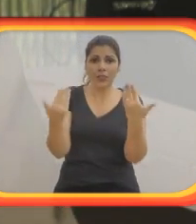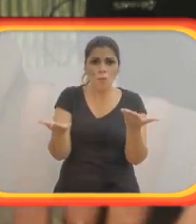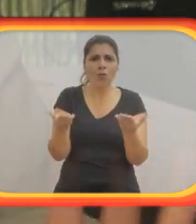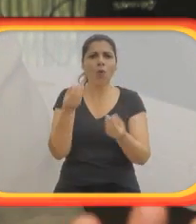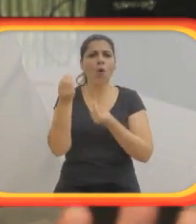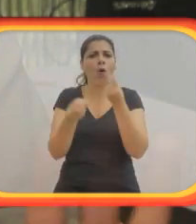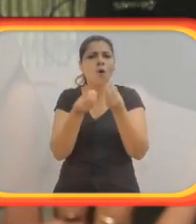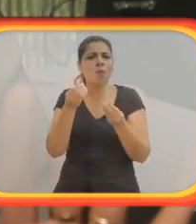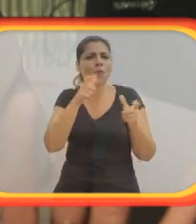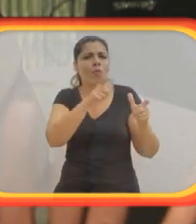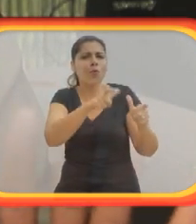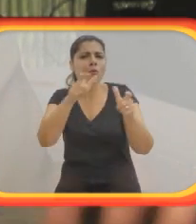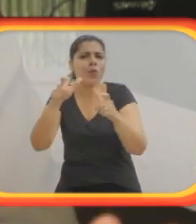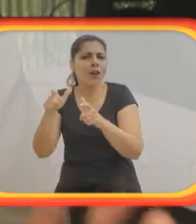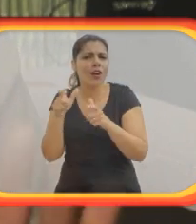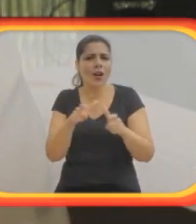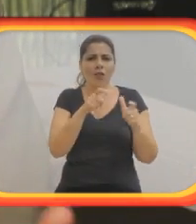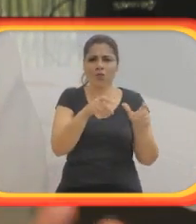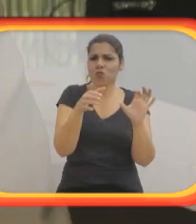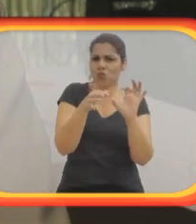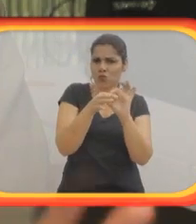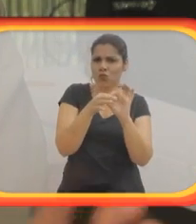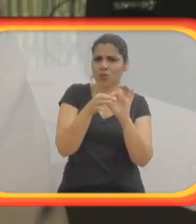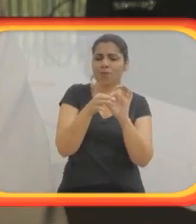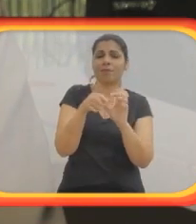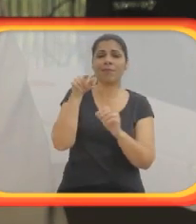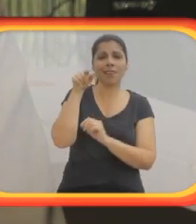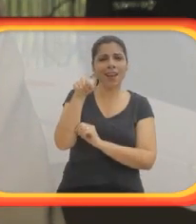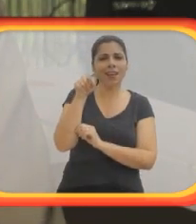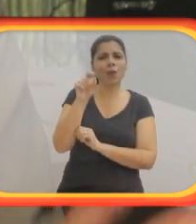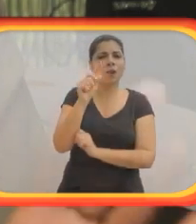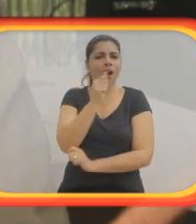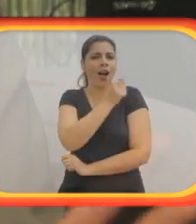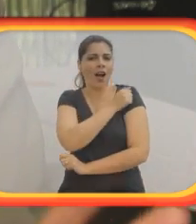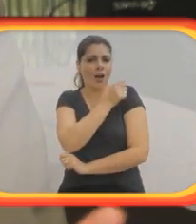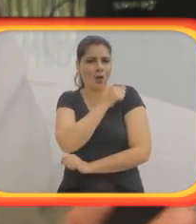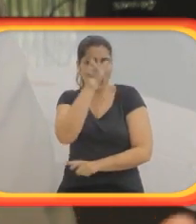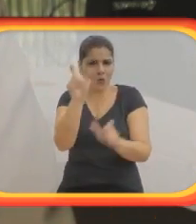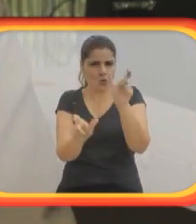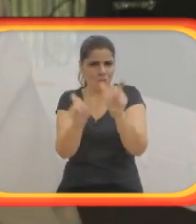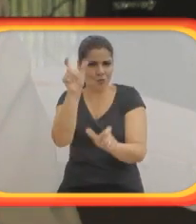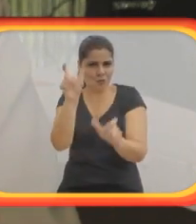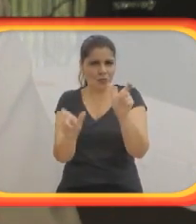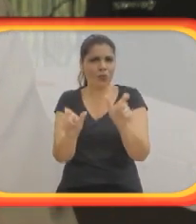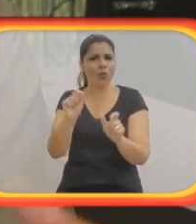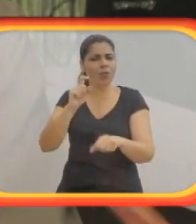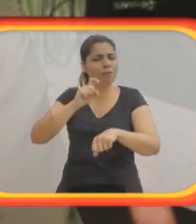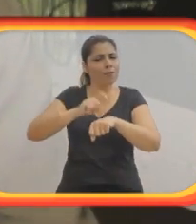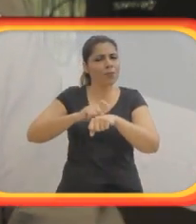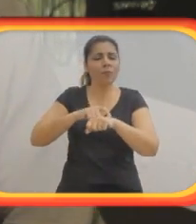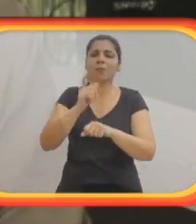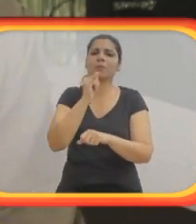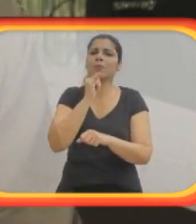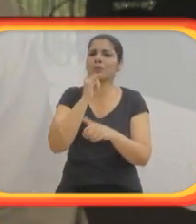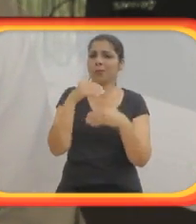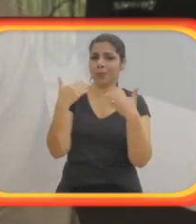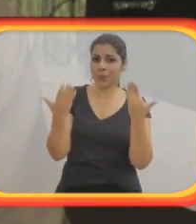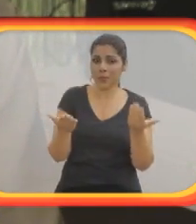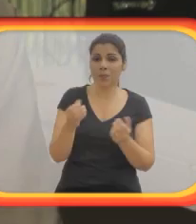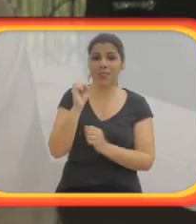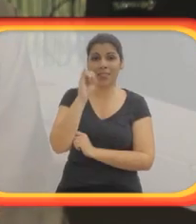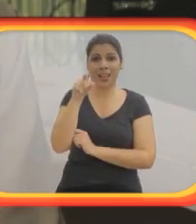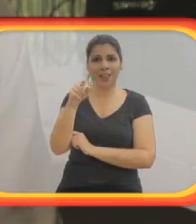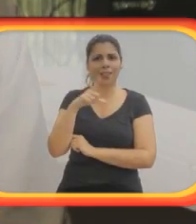atividade, a gente posiciona, o mediador já fica posicionado naquele local, junto com aqueles alunos que naquele momento, por exemplo, ele tem uma questão